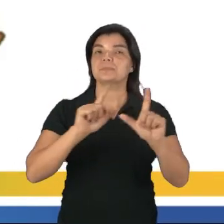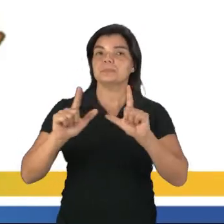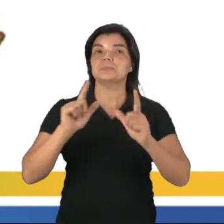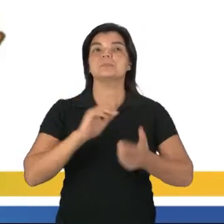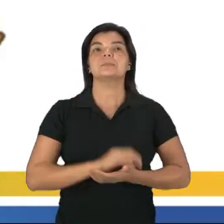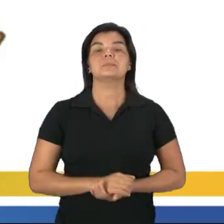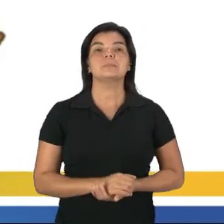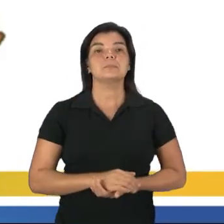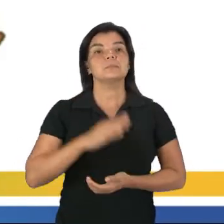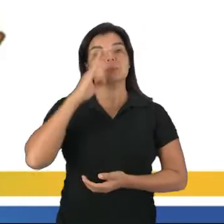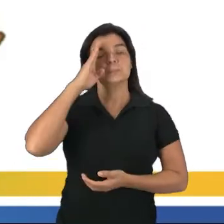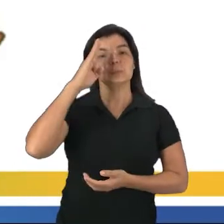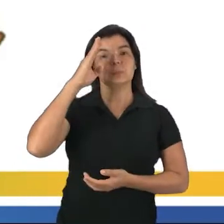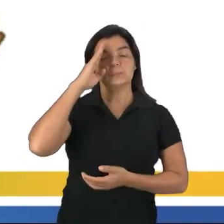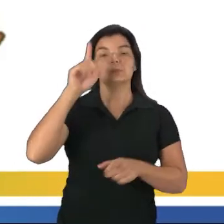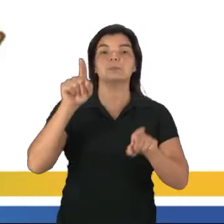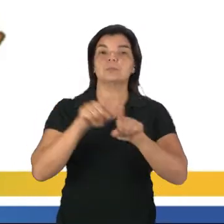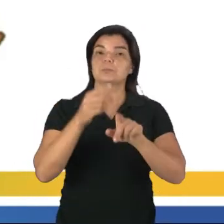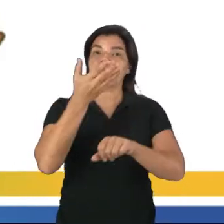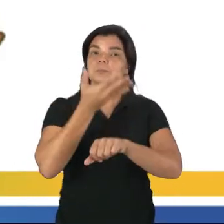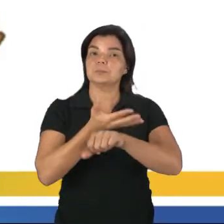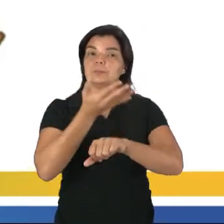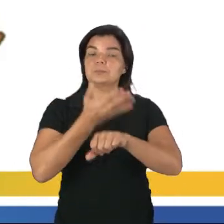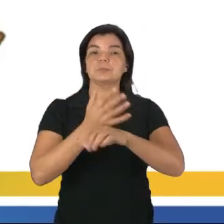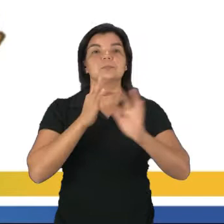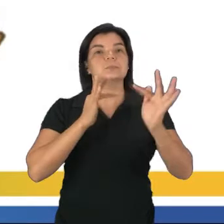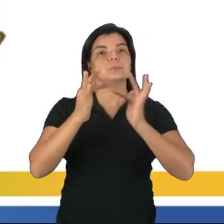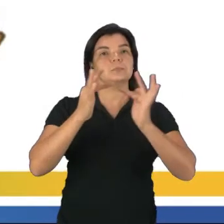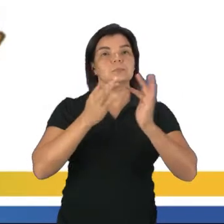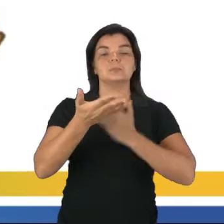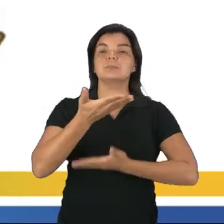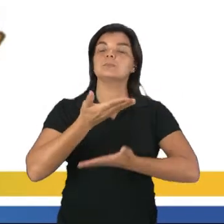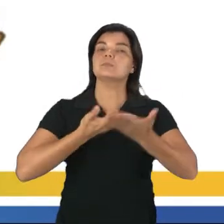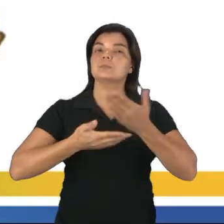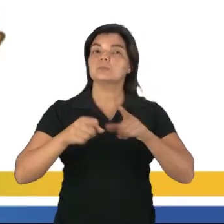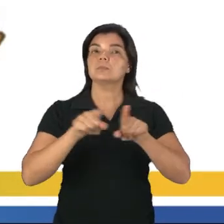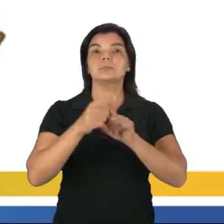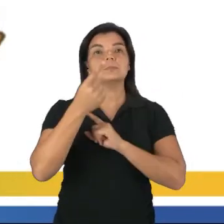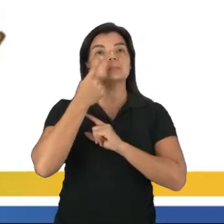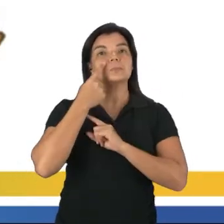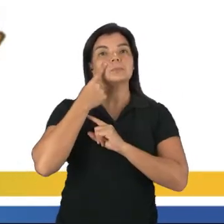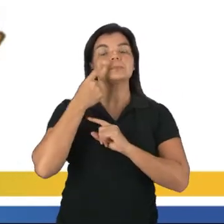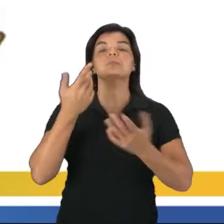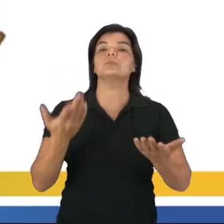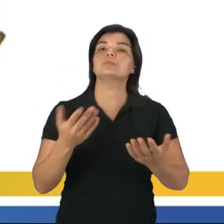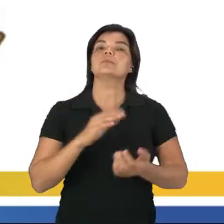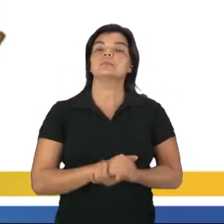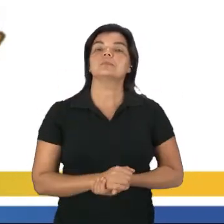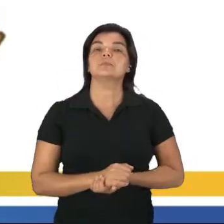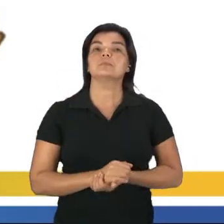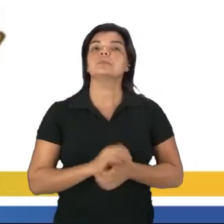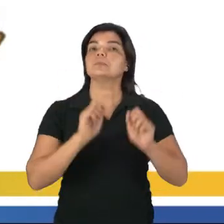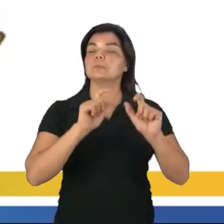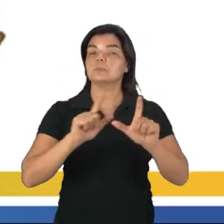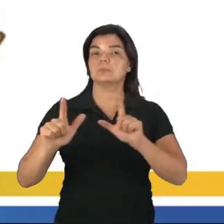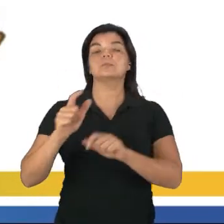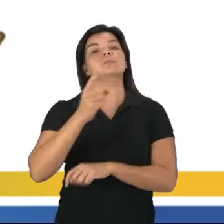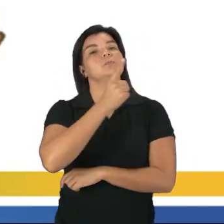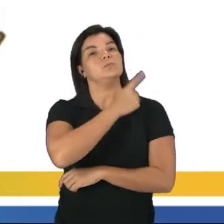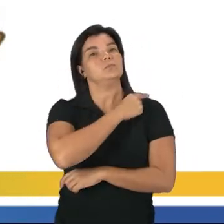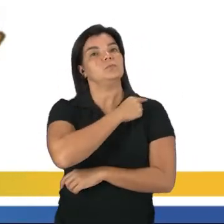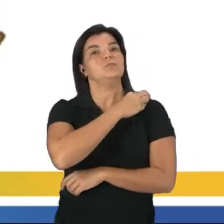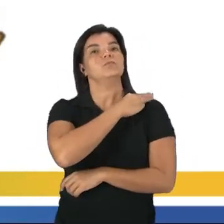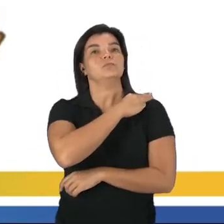né? Principalmente na disciplina de física, né? Em questões relacionadas à física. Vocês vão ver, inclusive, nessa série, né? E